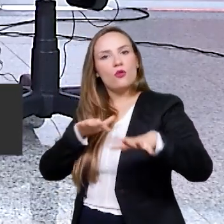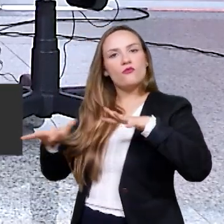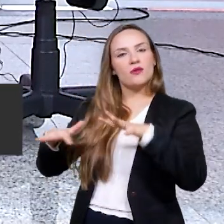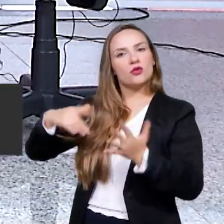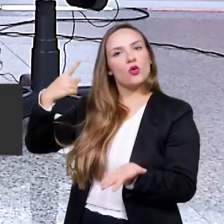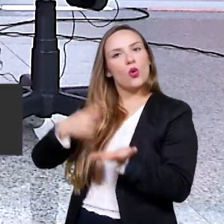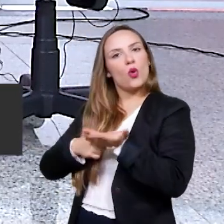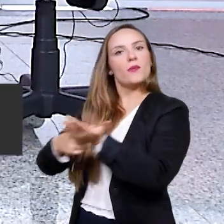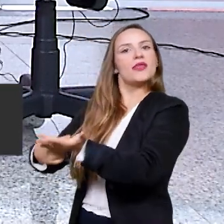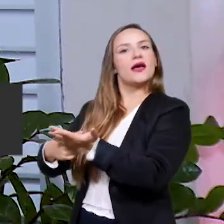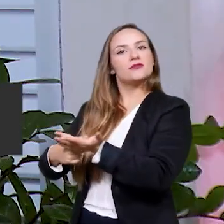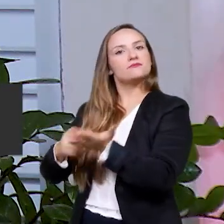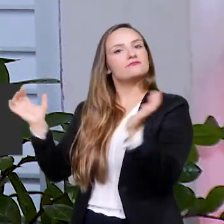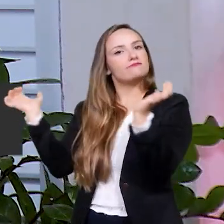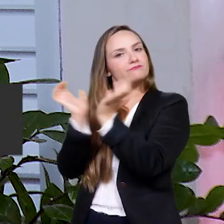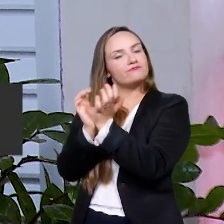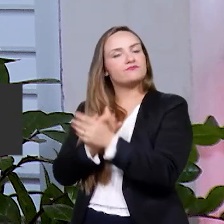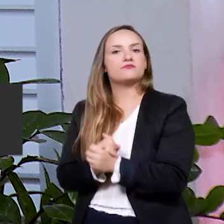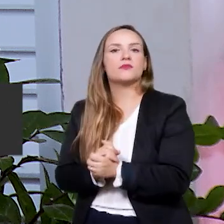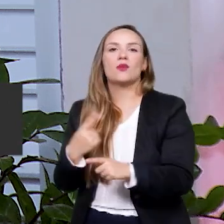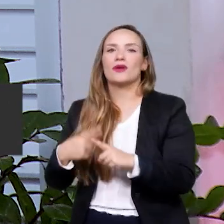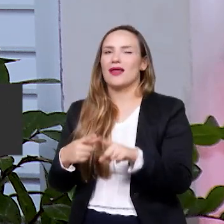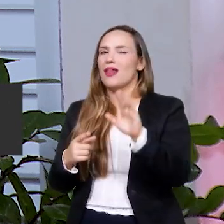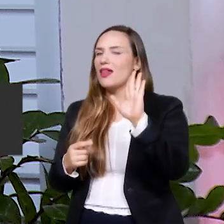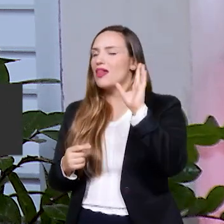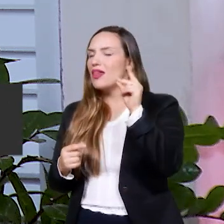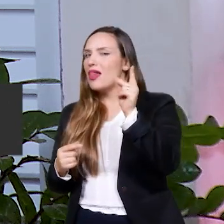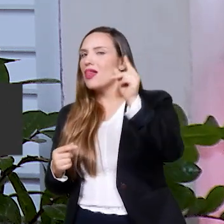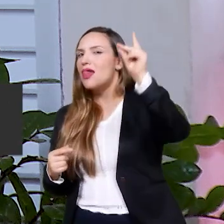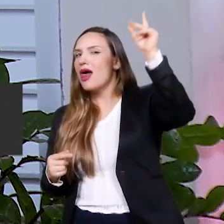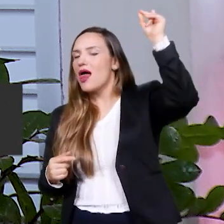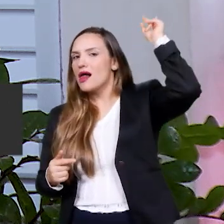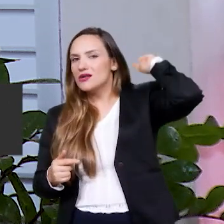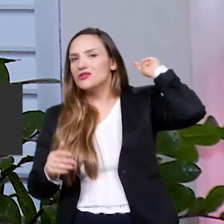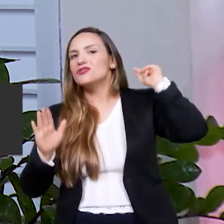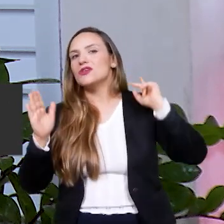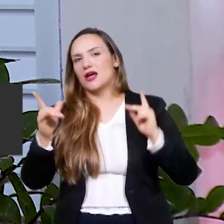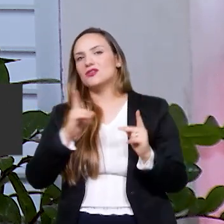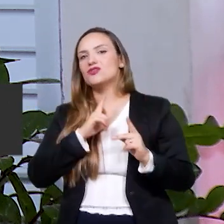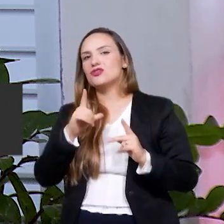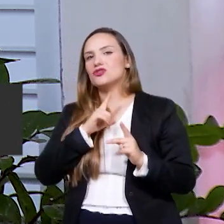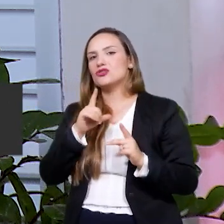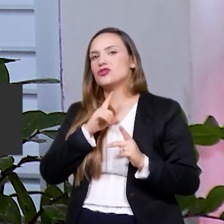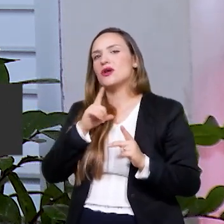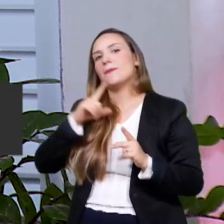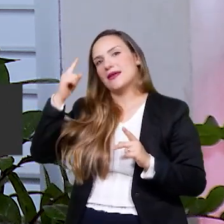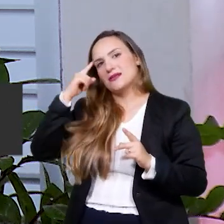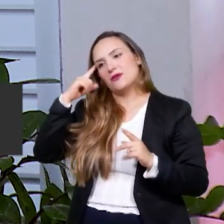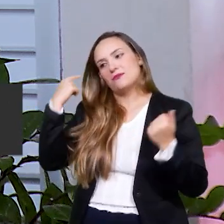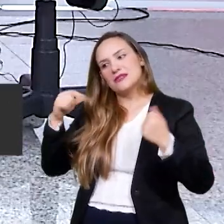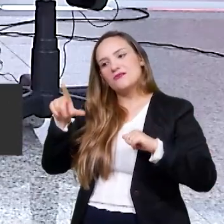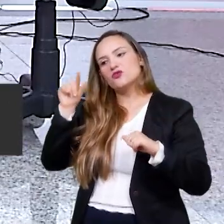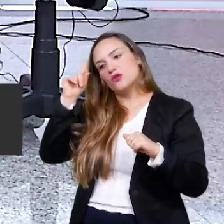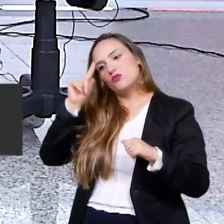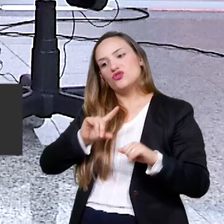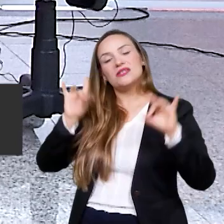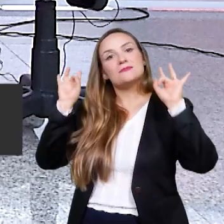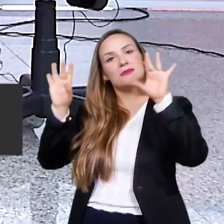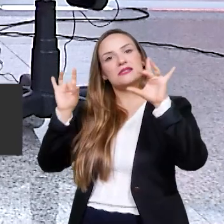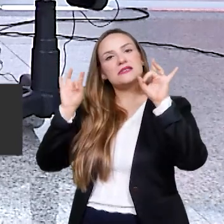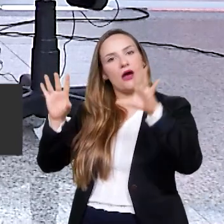um movimento organizado e lá atrás já se percebia que era um instrumento muito importante que